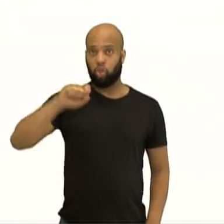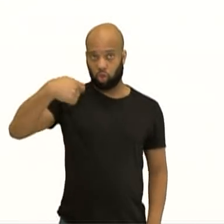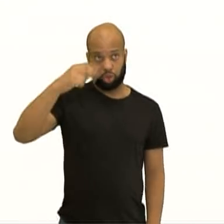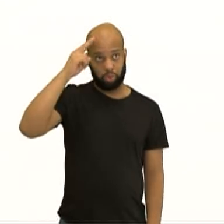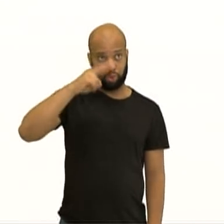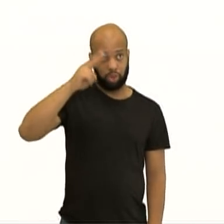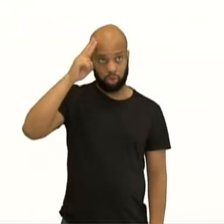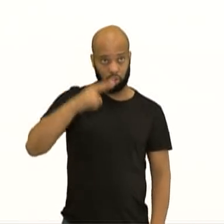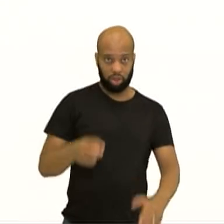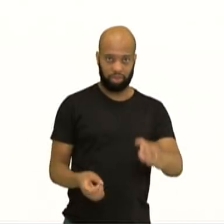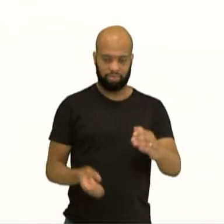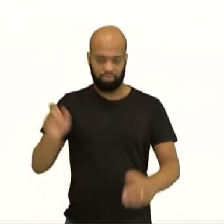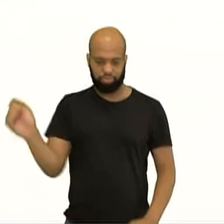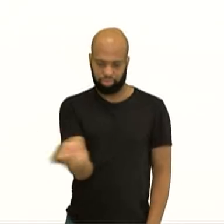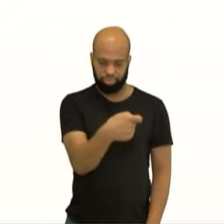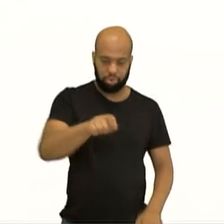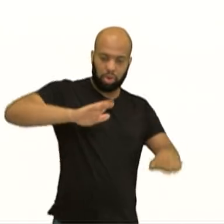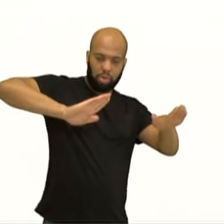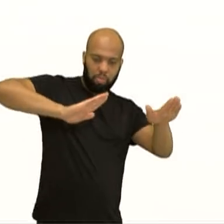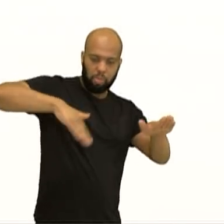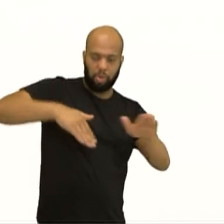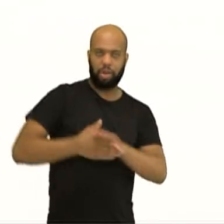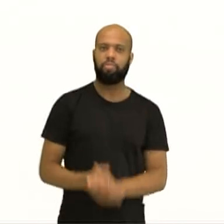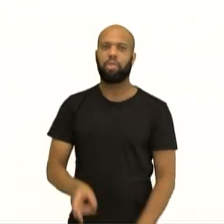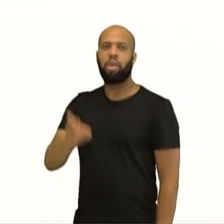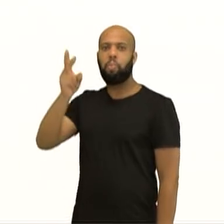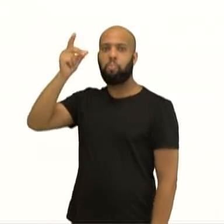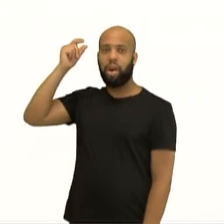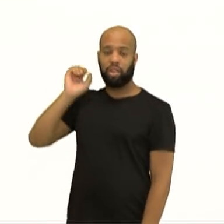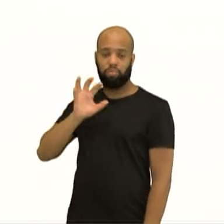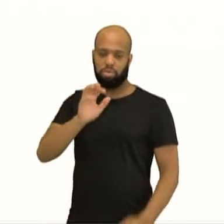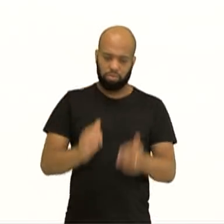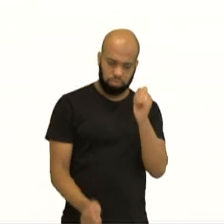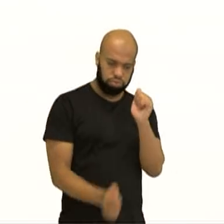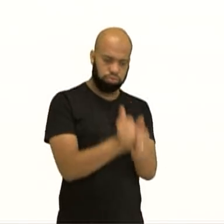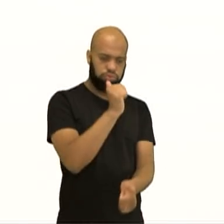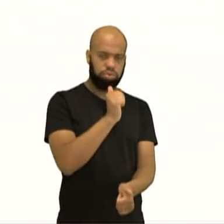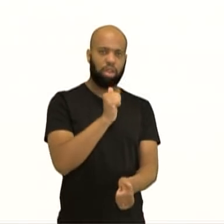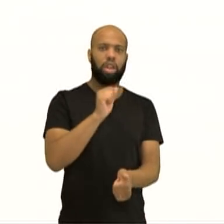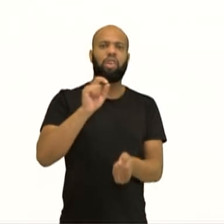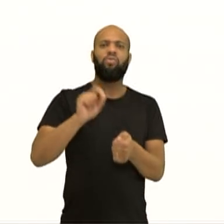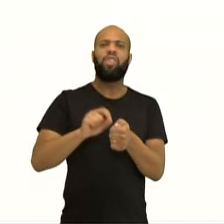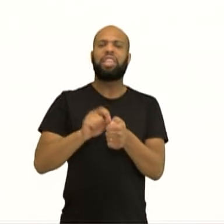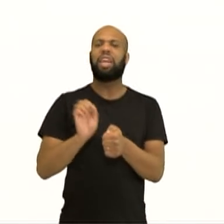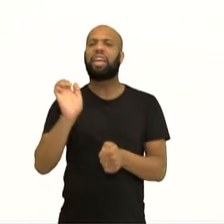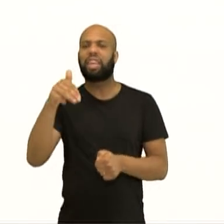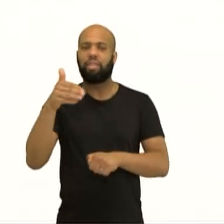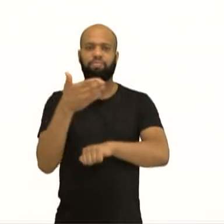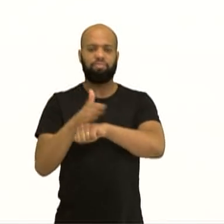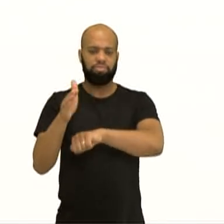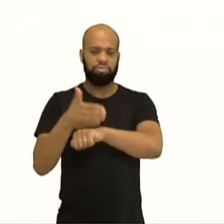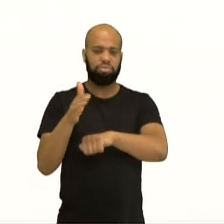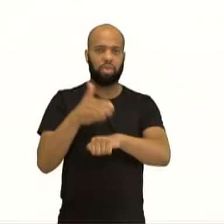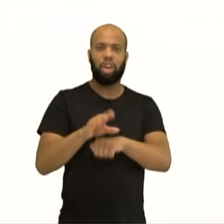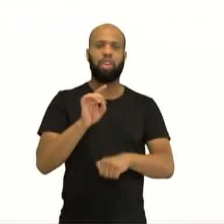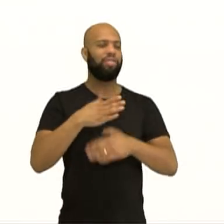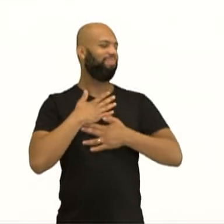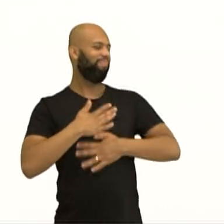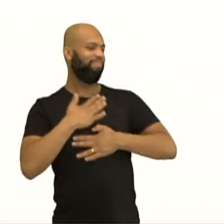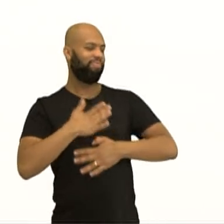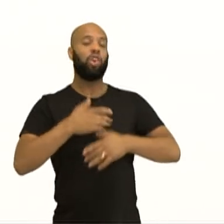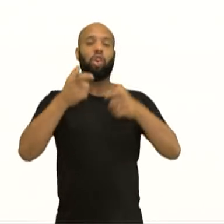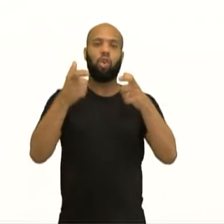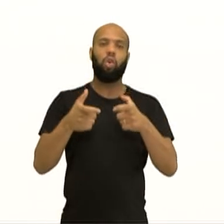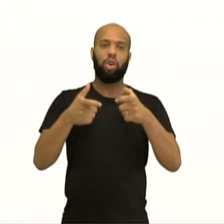do frescobol. Antigamente, o esporte era praticado por diversão na praia de Rio